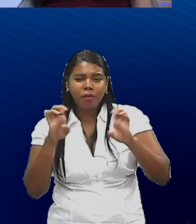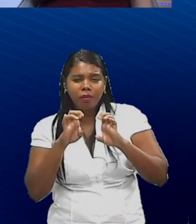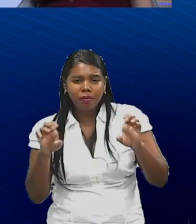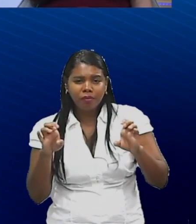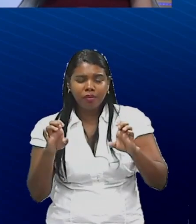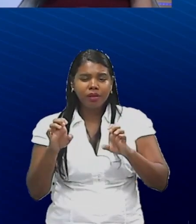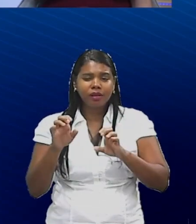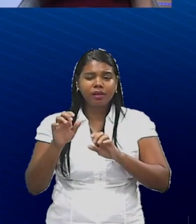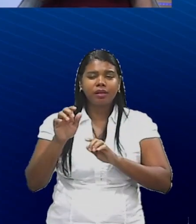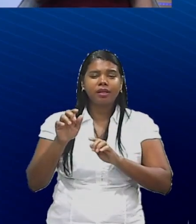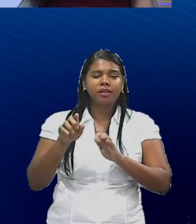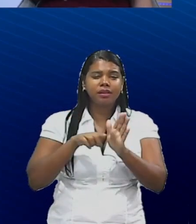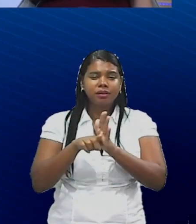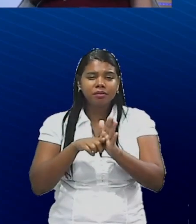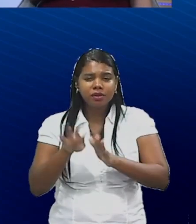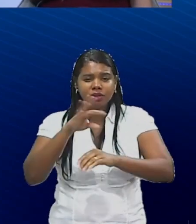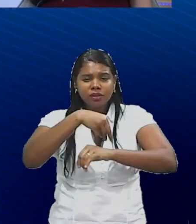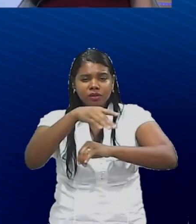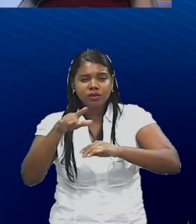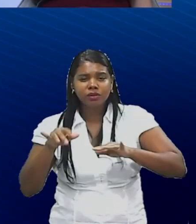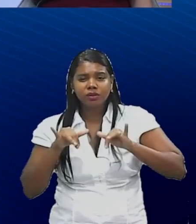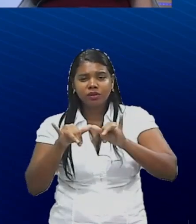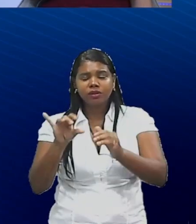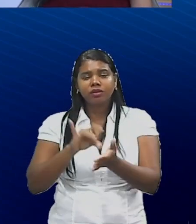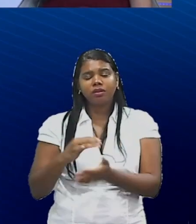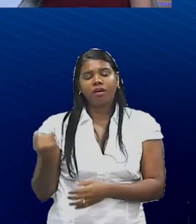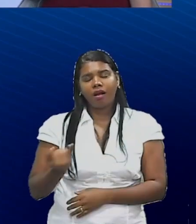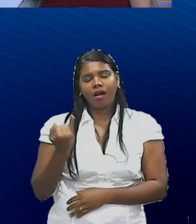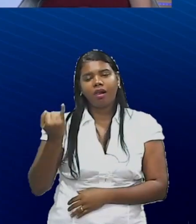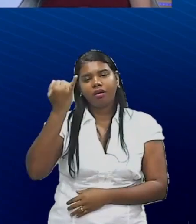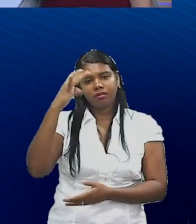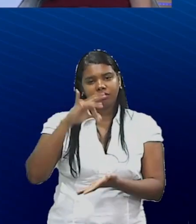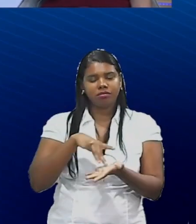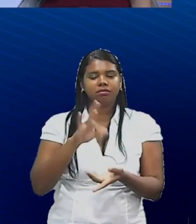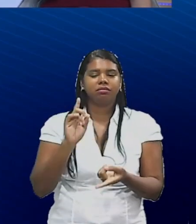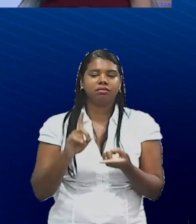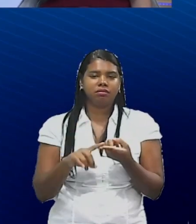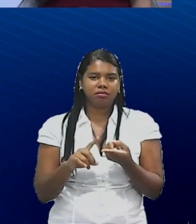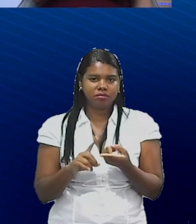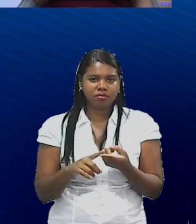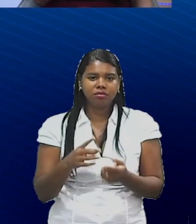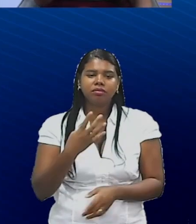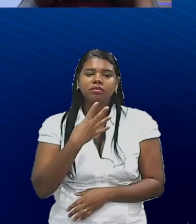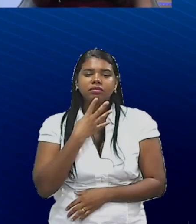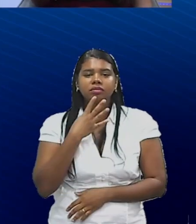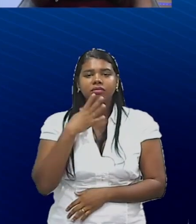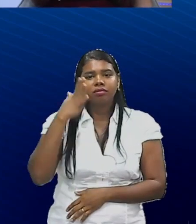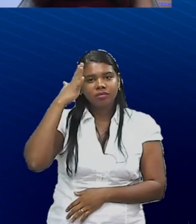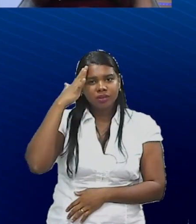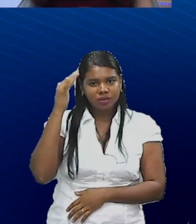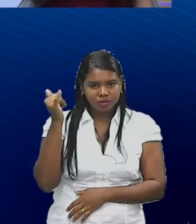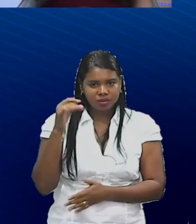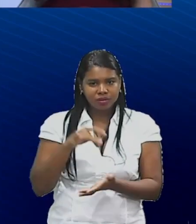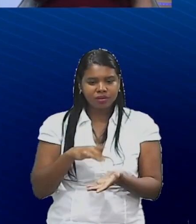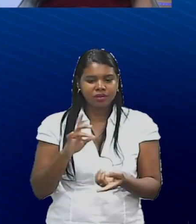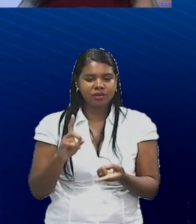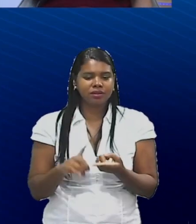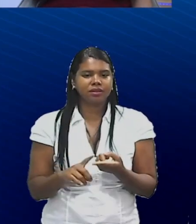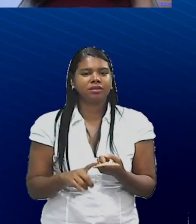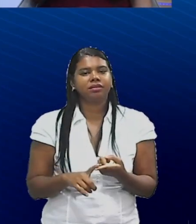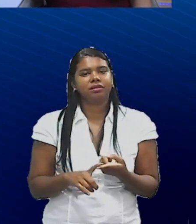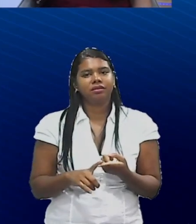mercado. Essa etapa é fundamental. Por quê? Através da pesquisa de mercado, eu conheço o meu potencial cliente, eu conheço